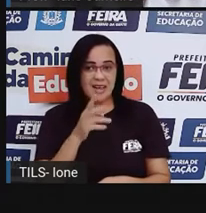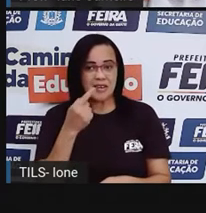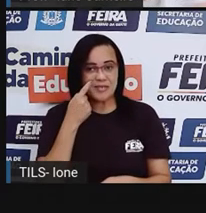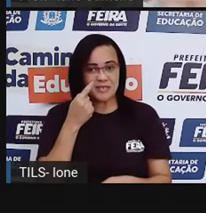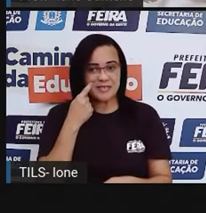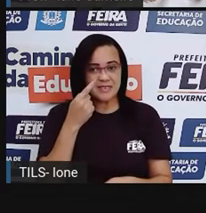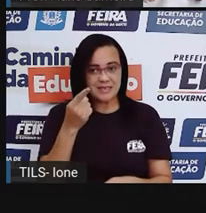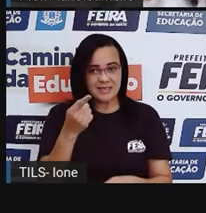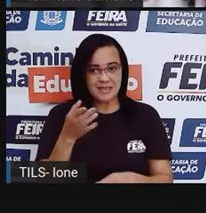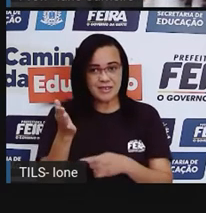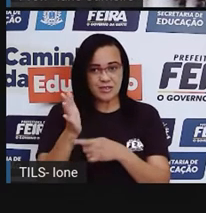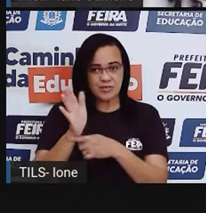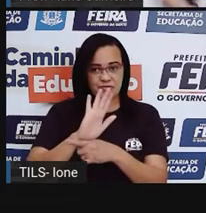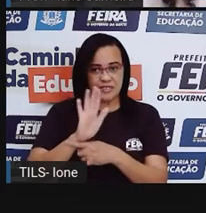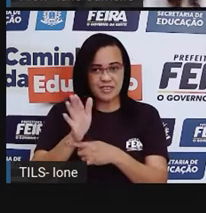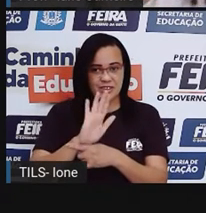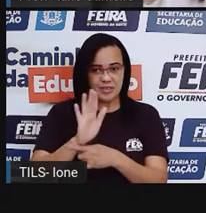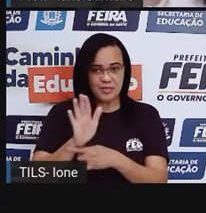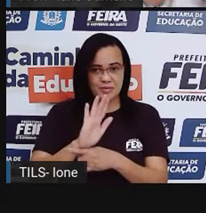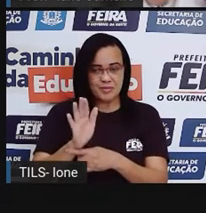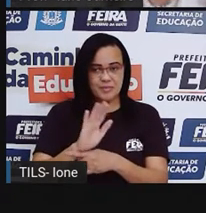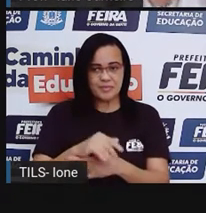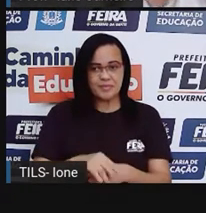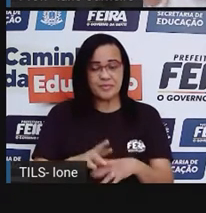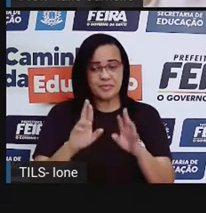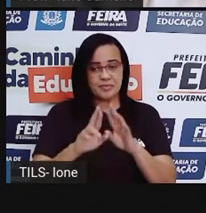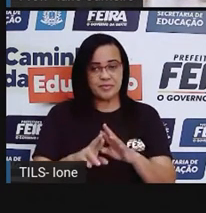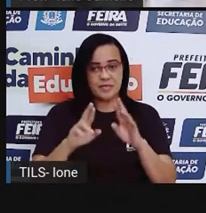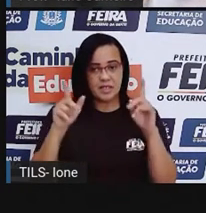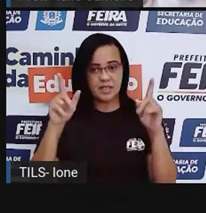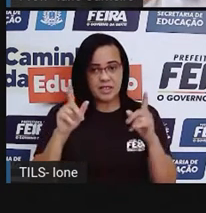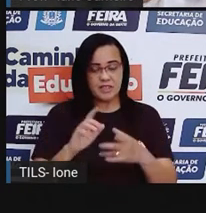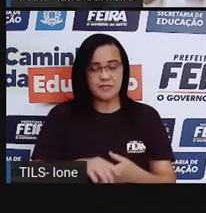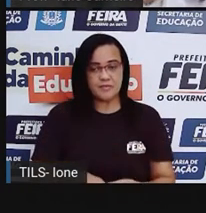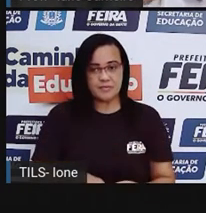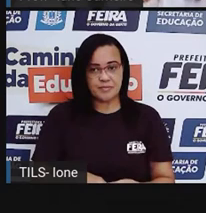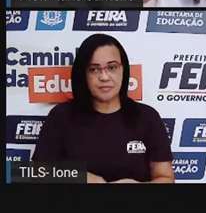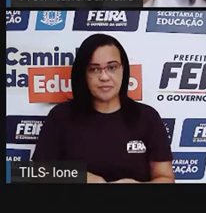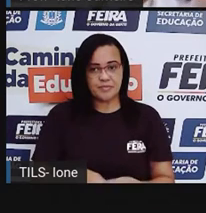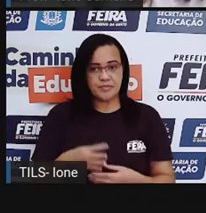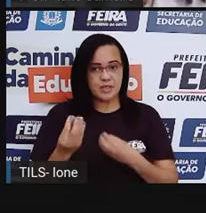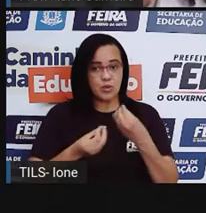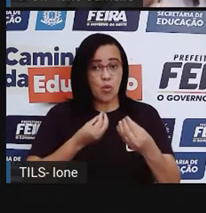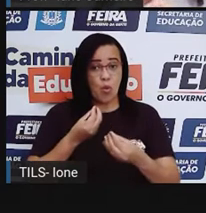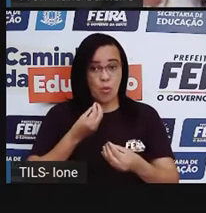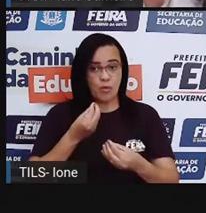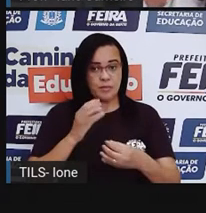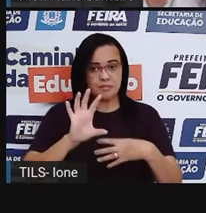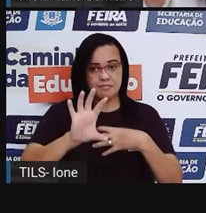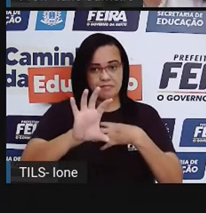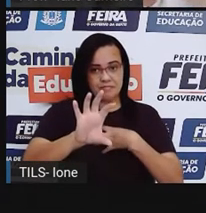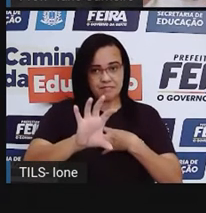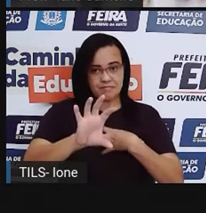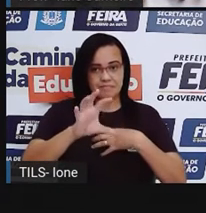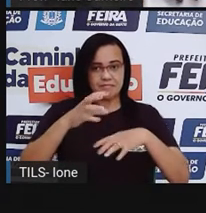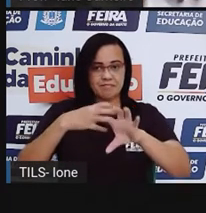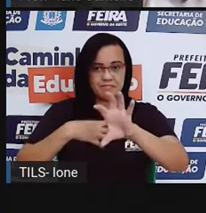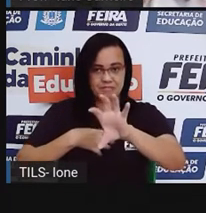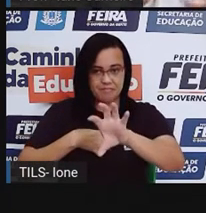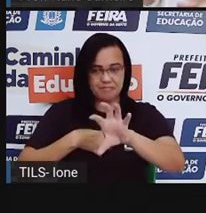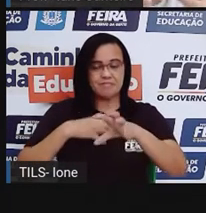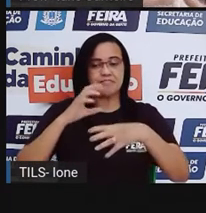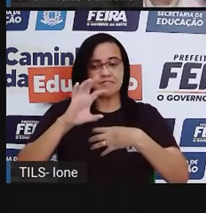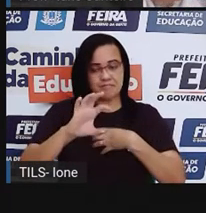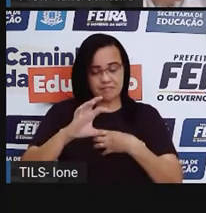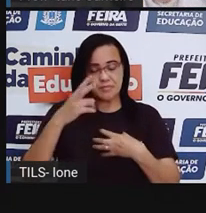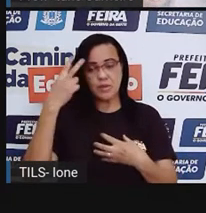ver um outro formato, né, de ser empático, de ter empatia com os outros. Também, né, é